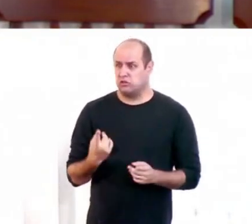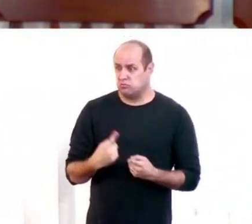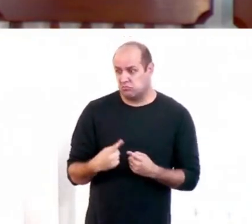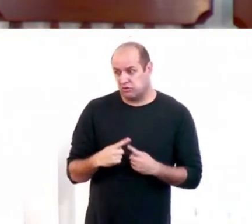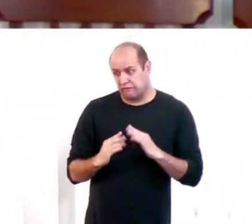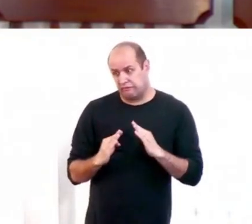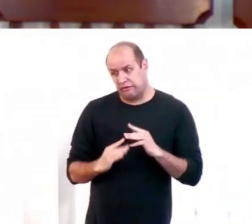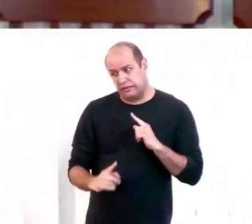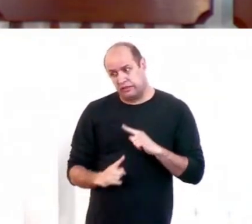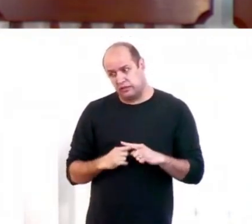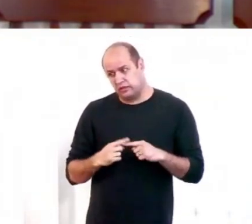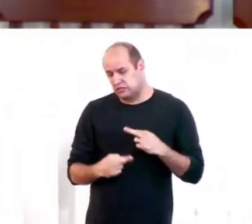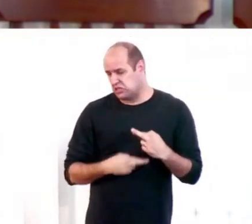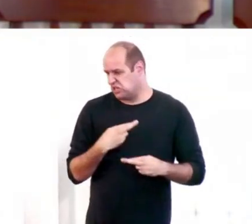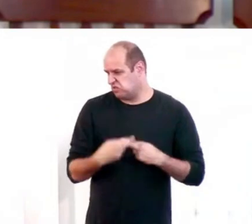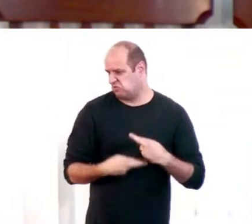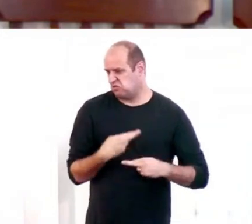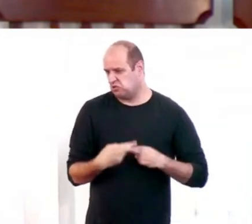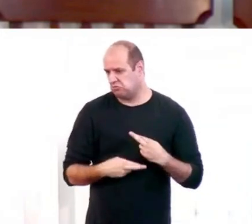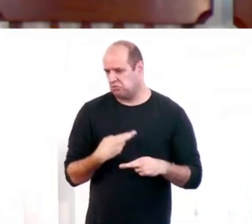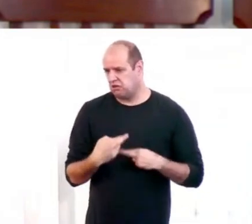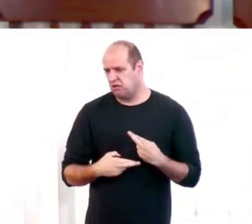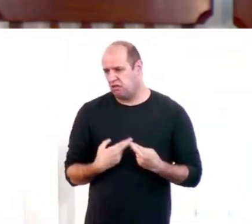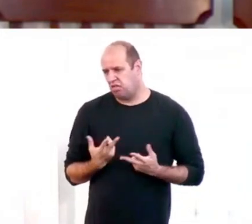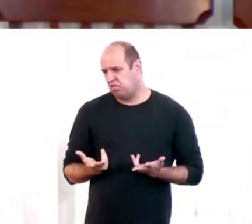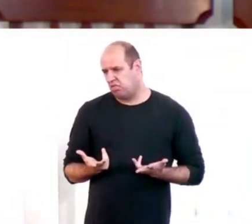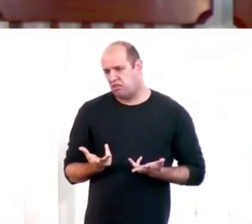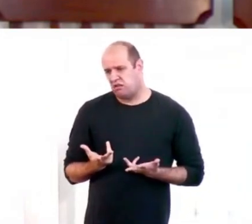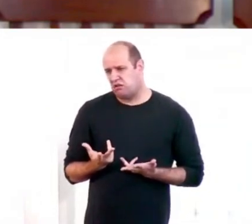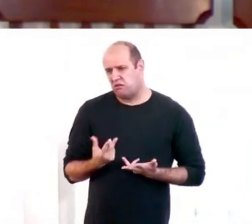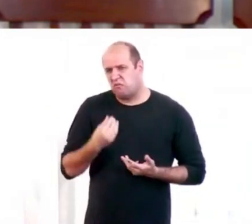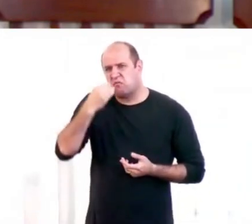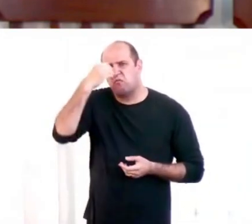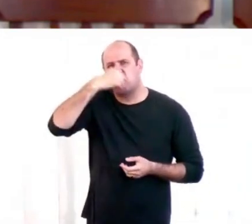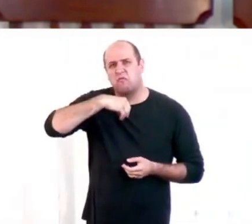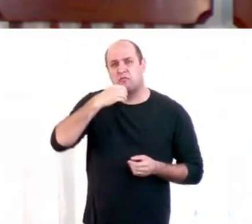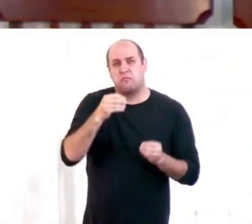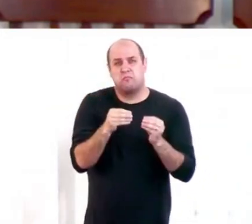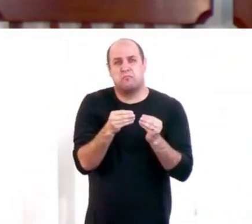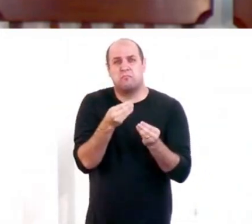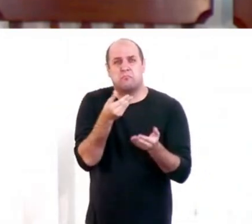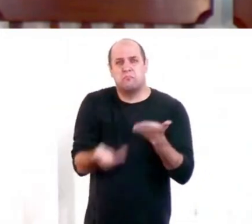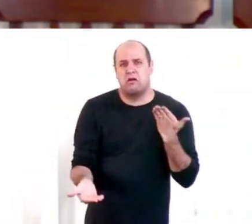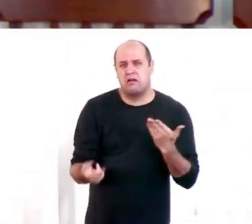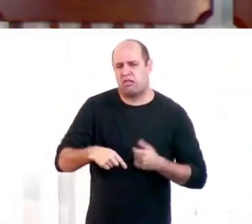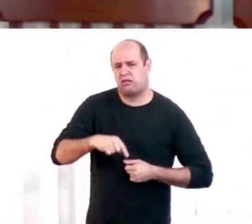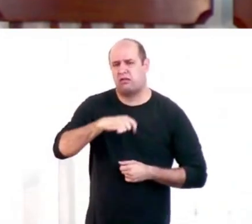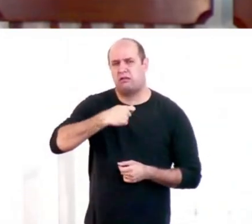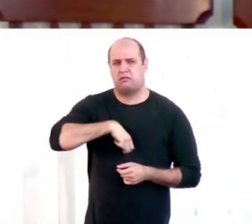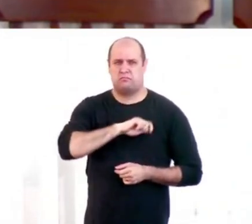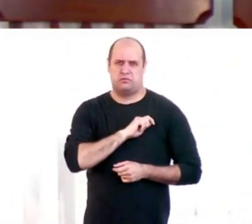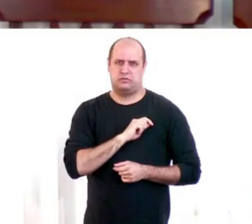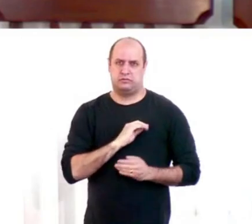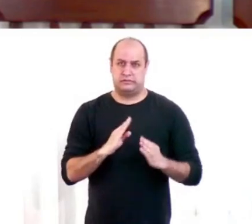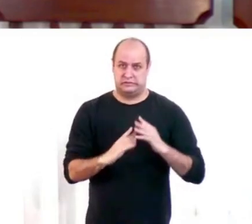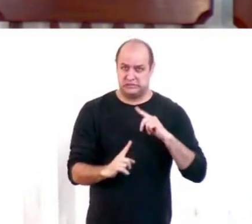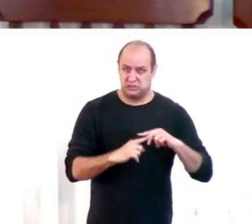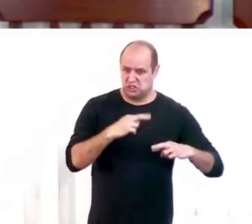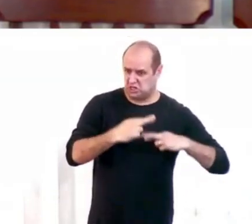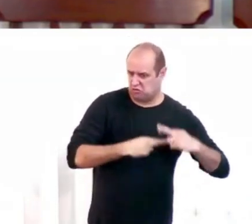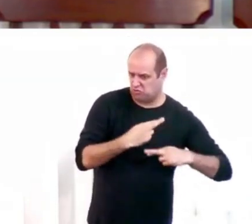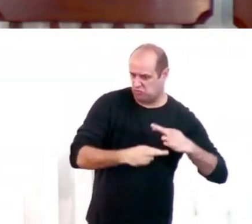igreja, ela fracassou aqui na Espanha. A igreja reformada, a